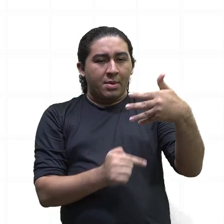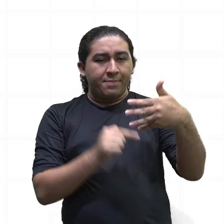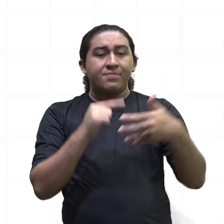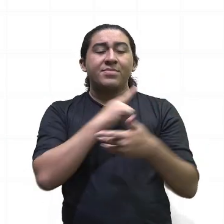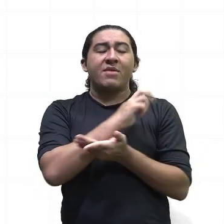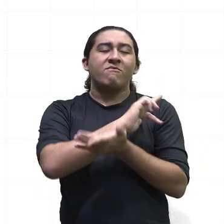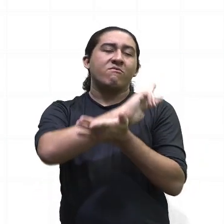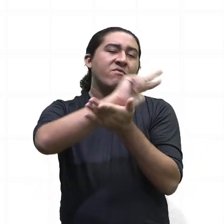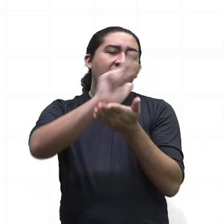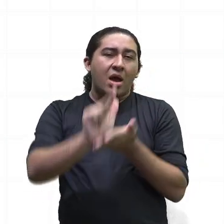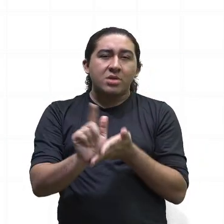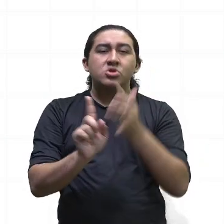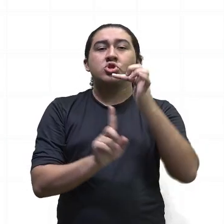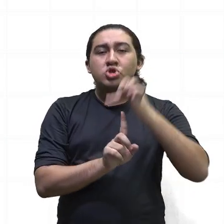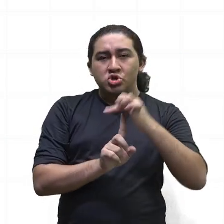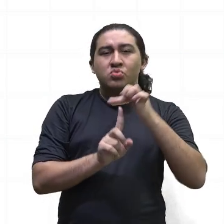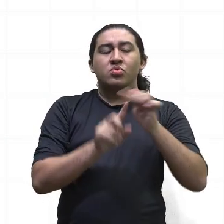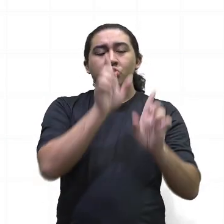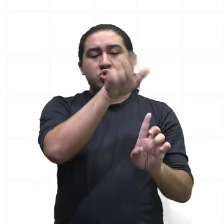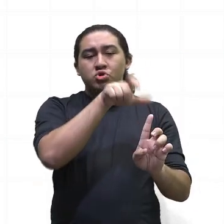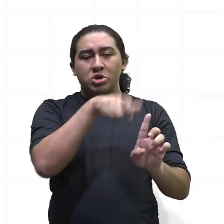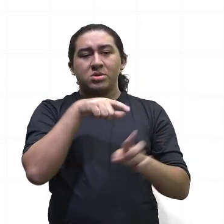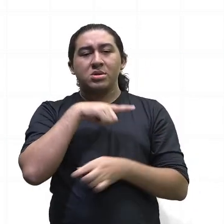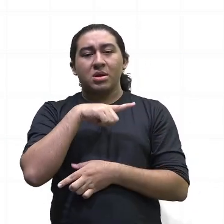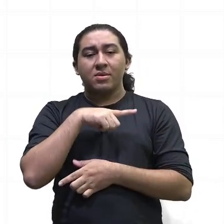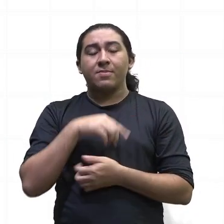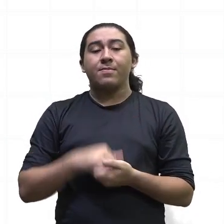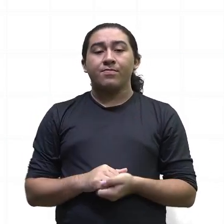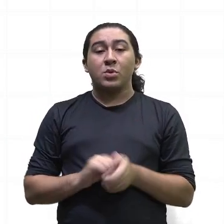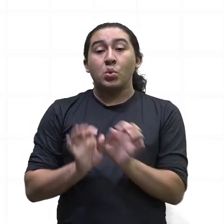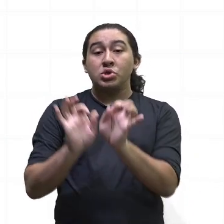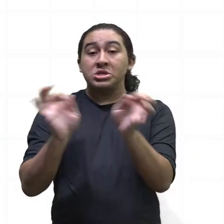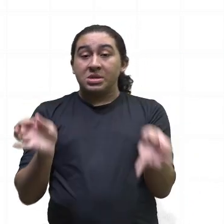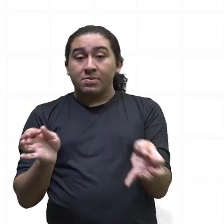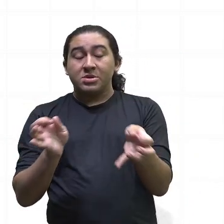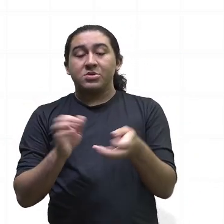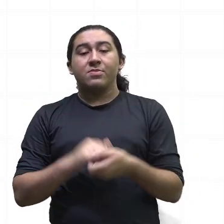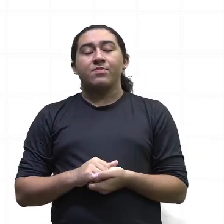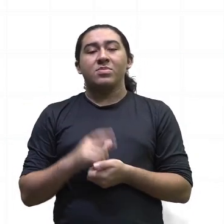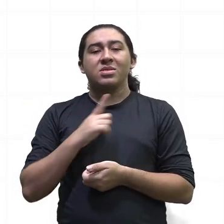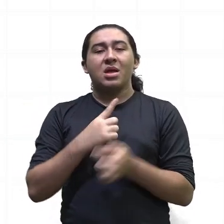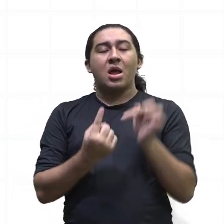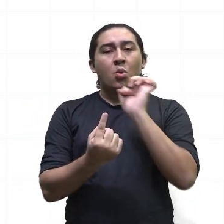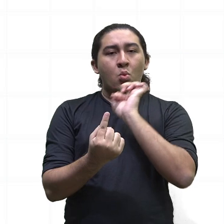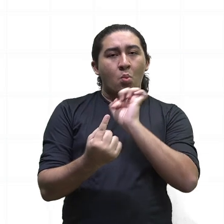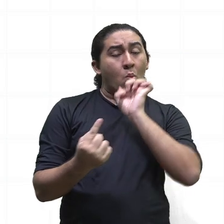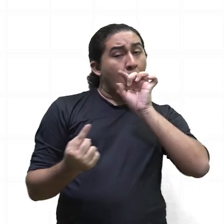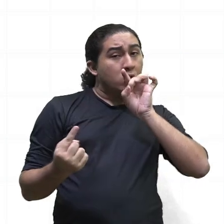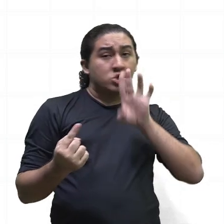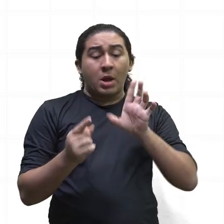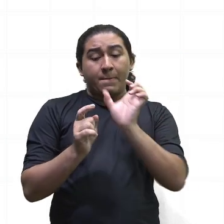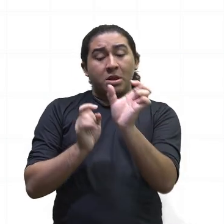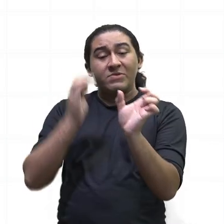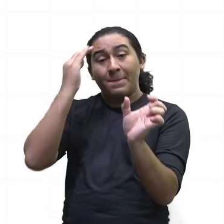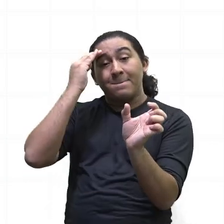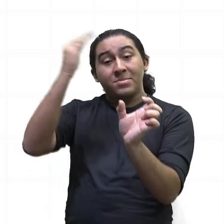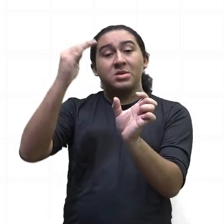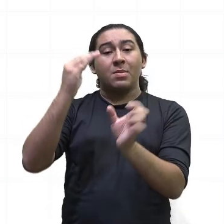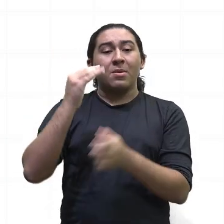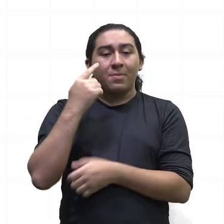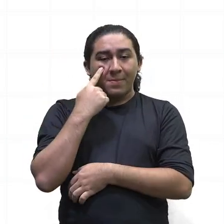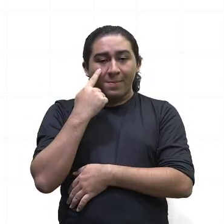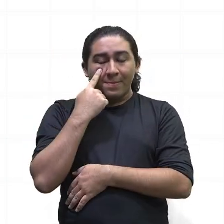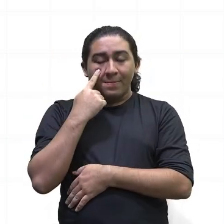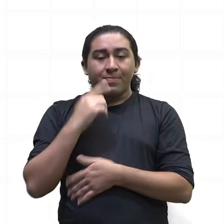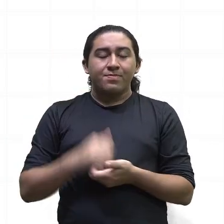temos vários tipos de sujeito. Nós temos o sujeito simples, possui apenas um